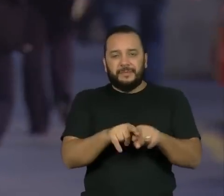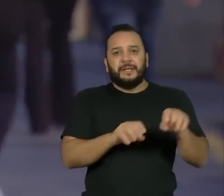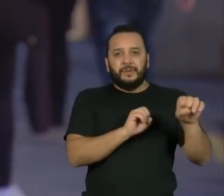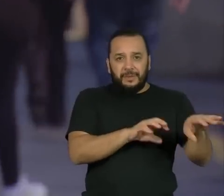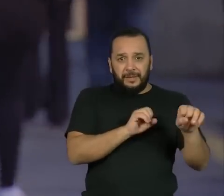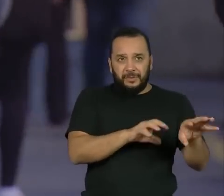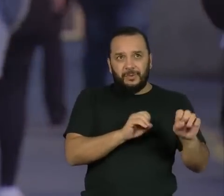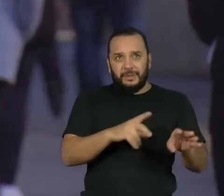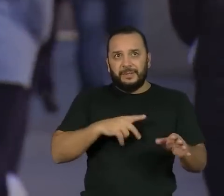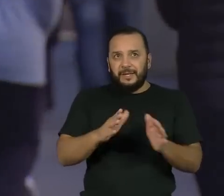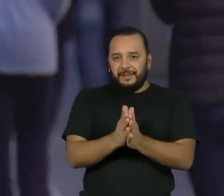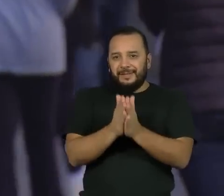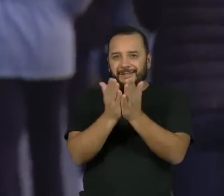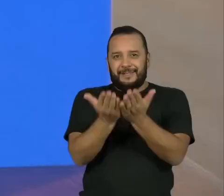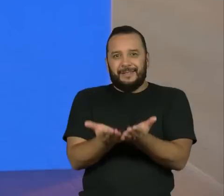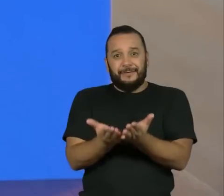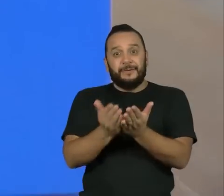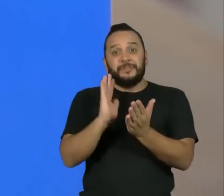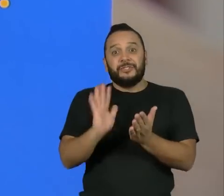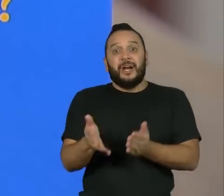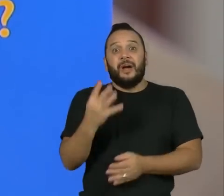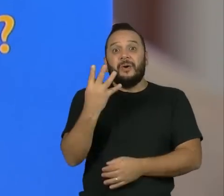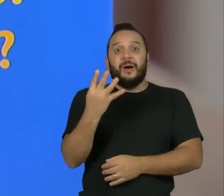livro escrito a 4 mãos.